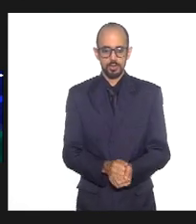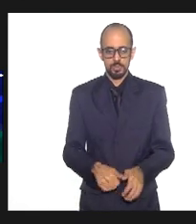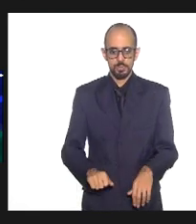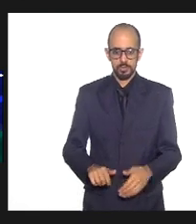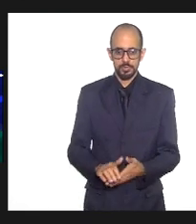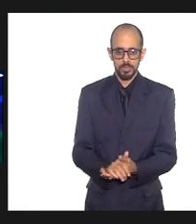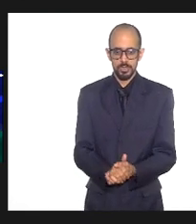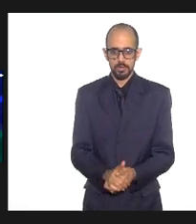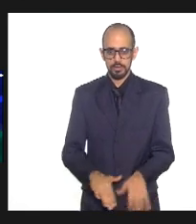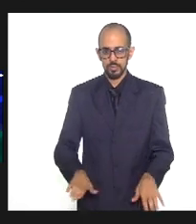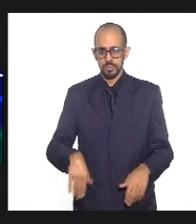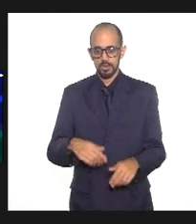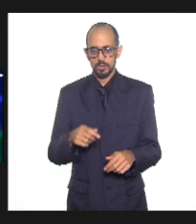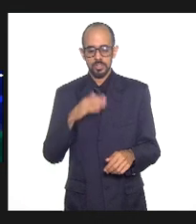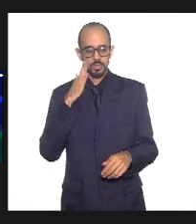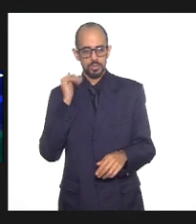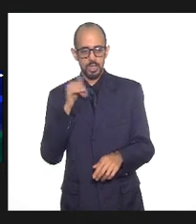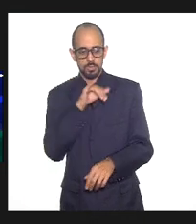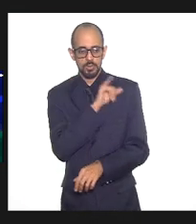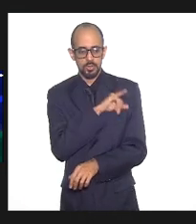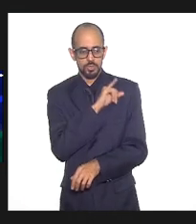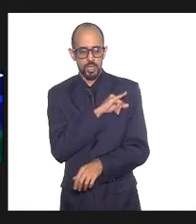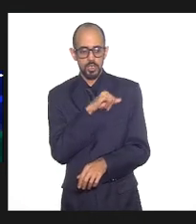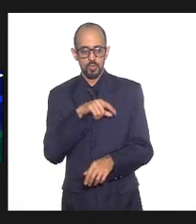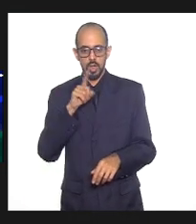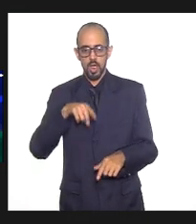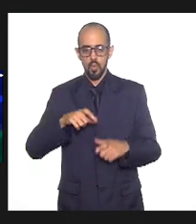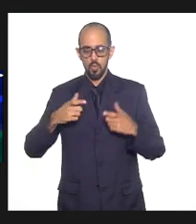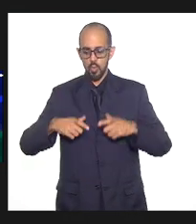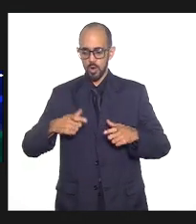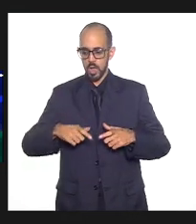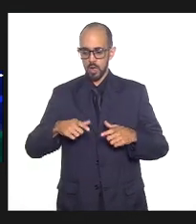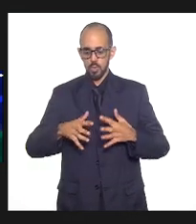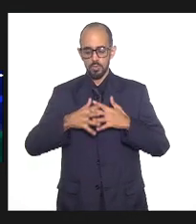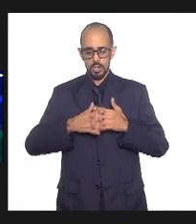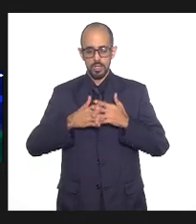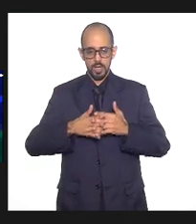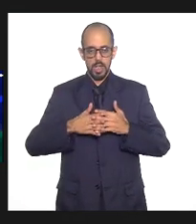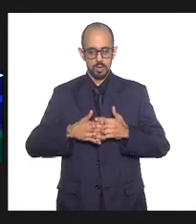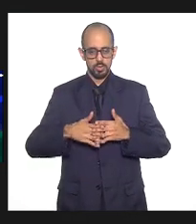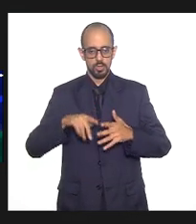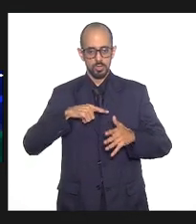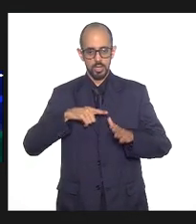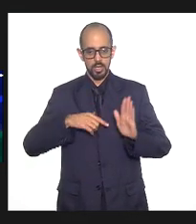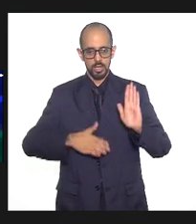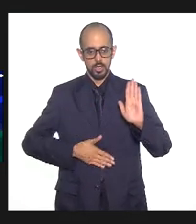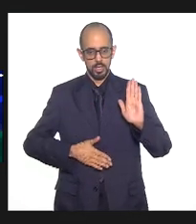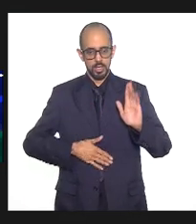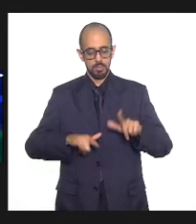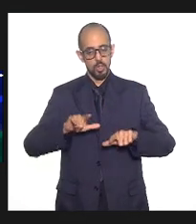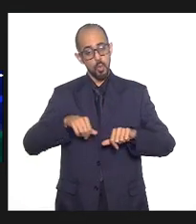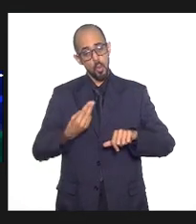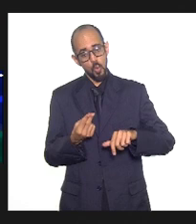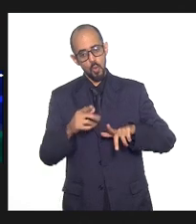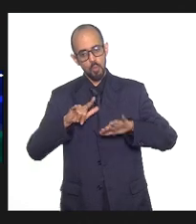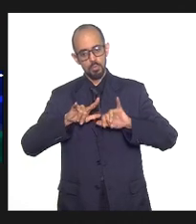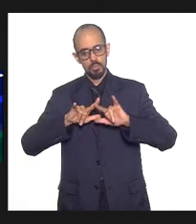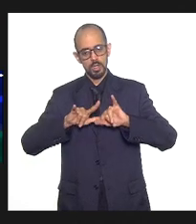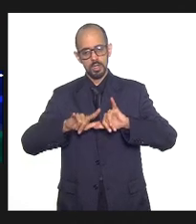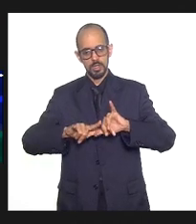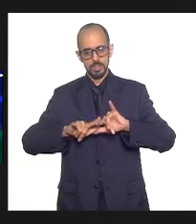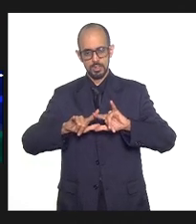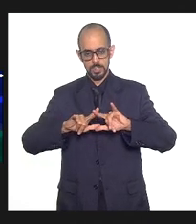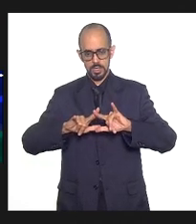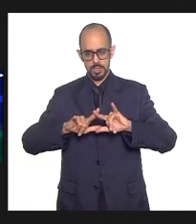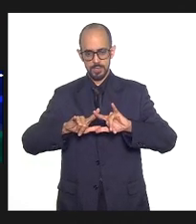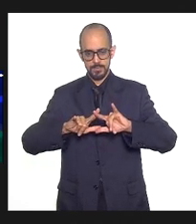área conflagrada, com a presença de crime organizado, seja ele tráfico de drogas ou milícia, mas a gente